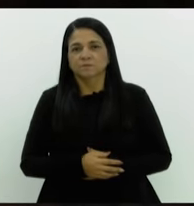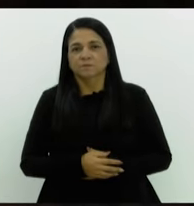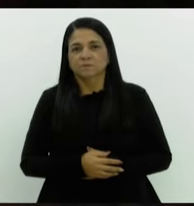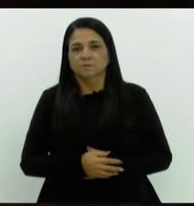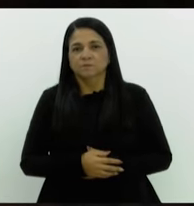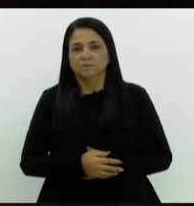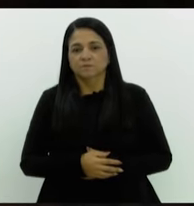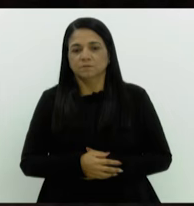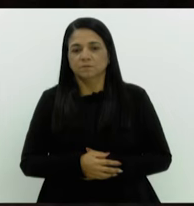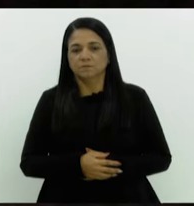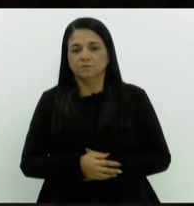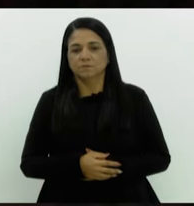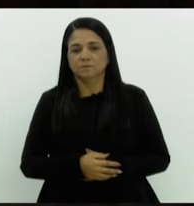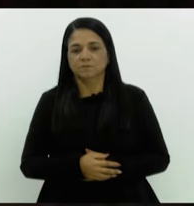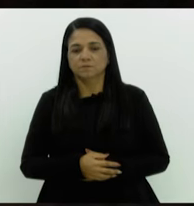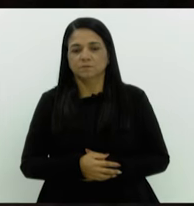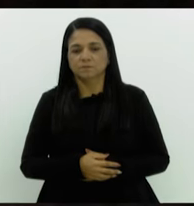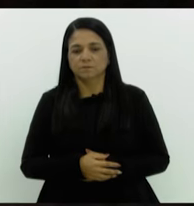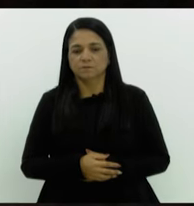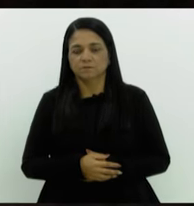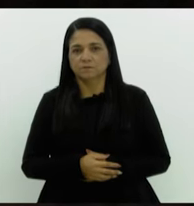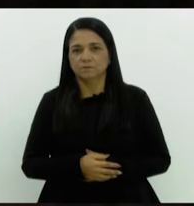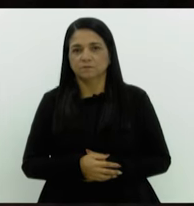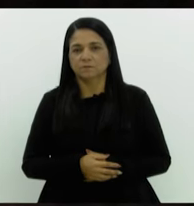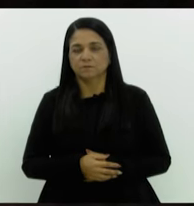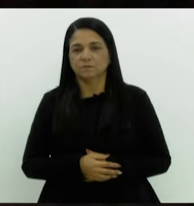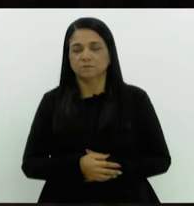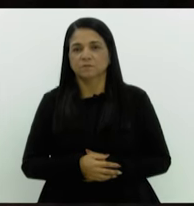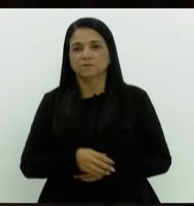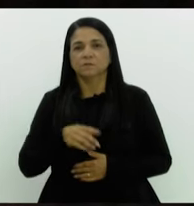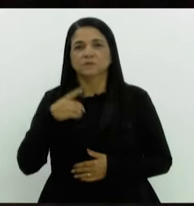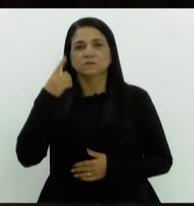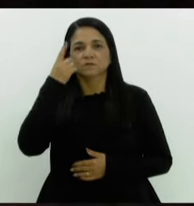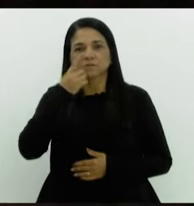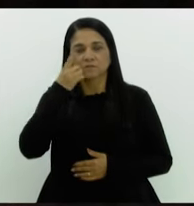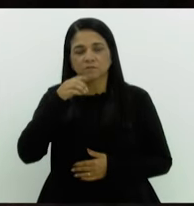Estava aqui. Estava aqui agora. Doutor Serginho.